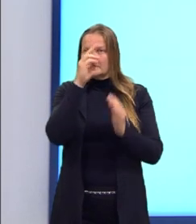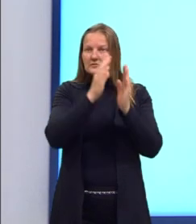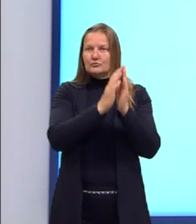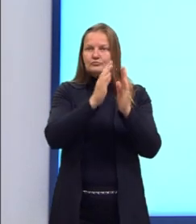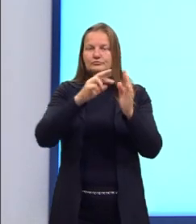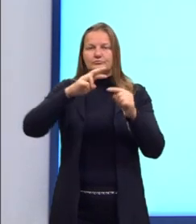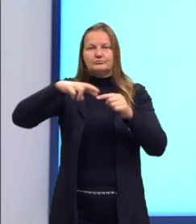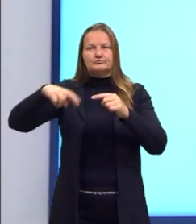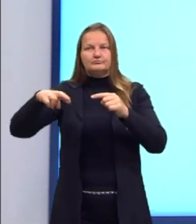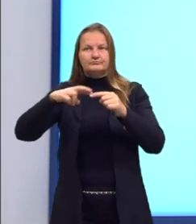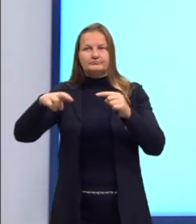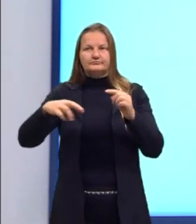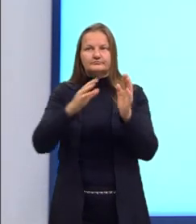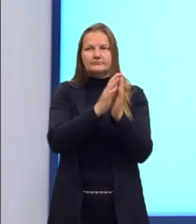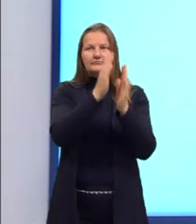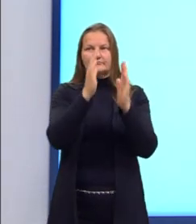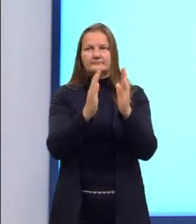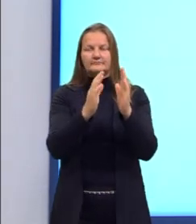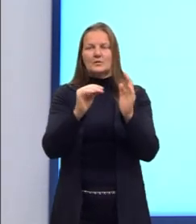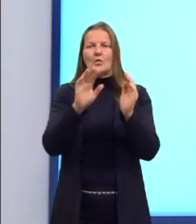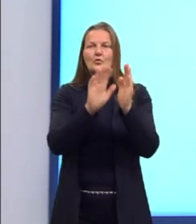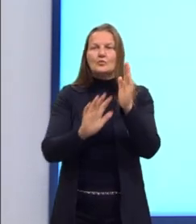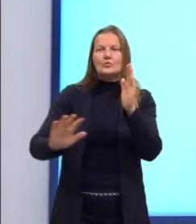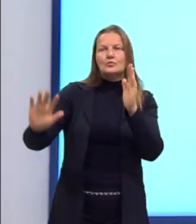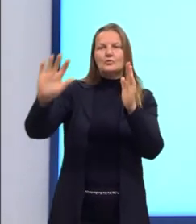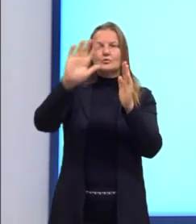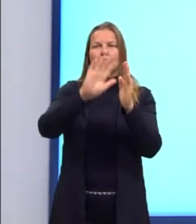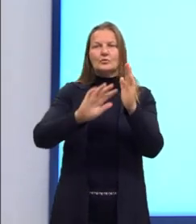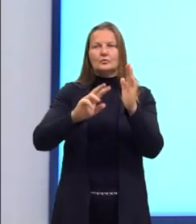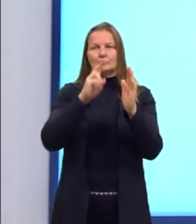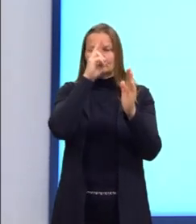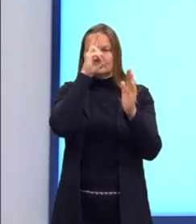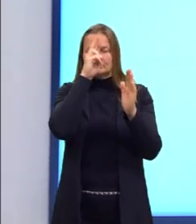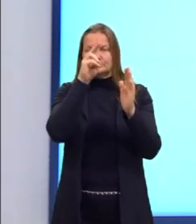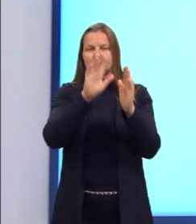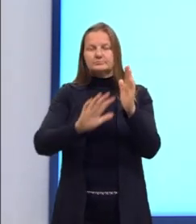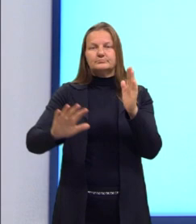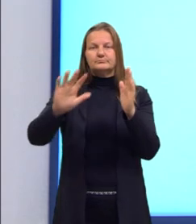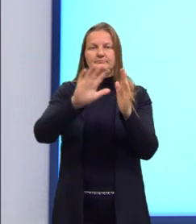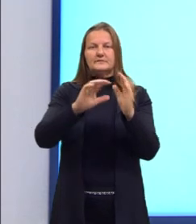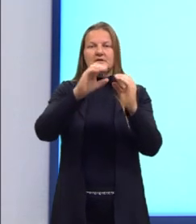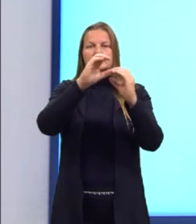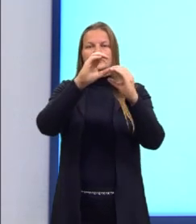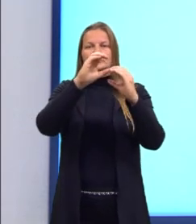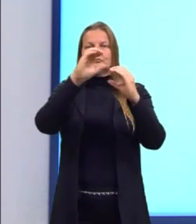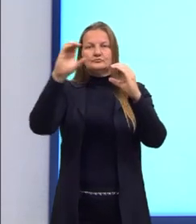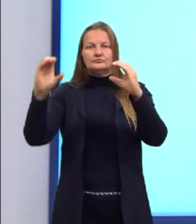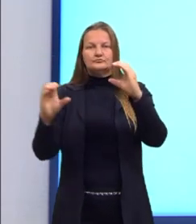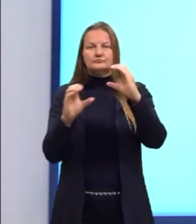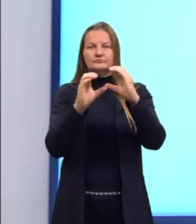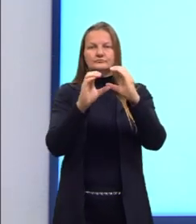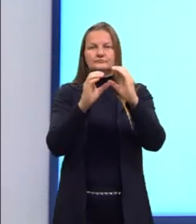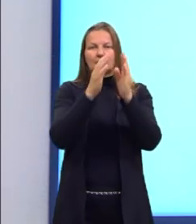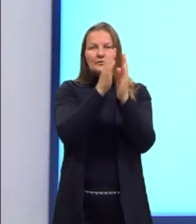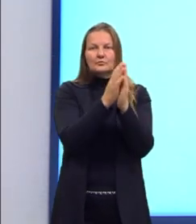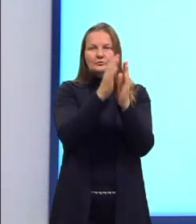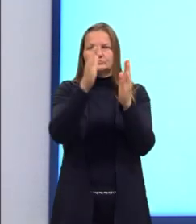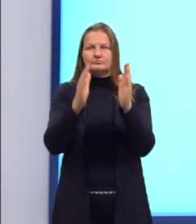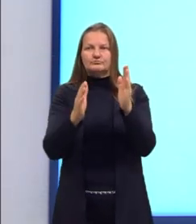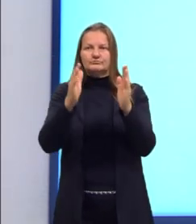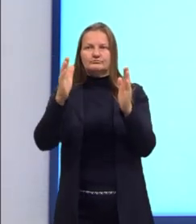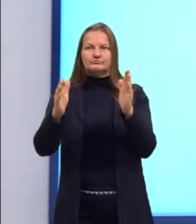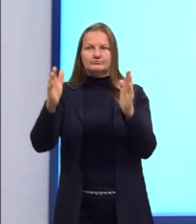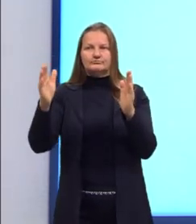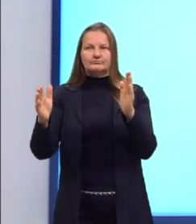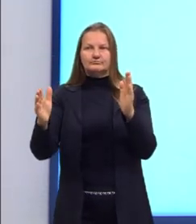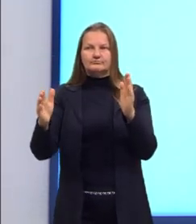resistores eu posso medir a tensão Total tá aqui se eu tenho circuito em paralelo a mesma coisa vai